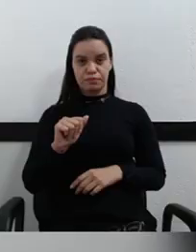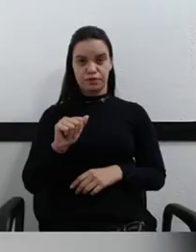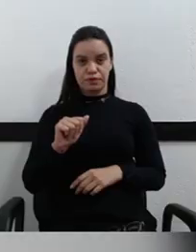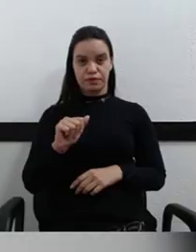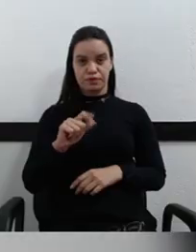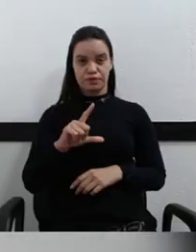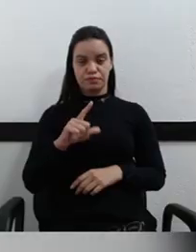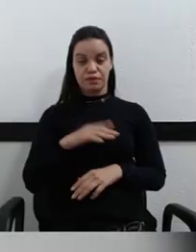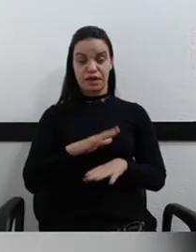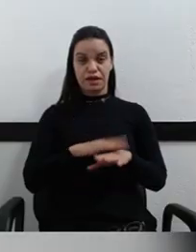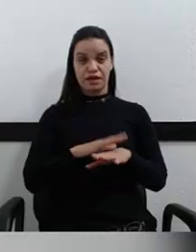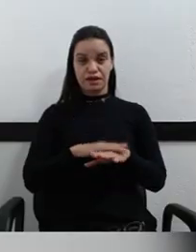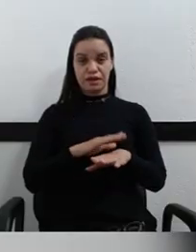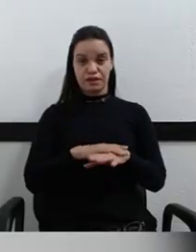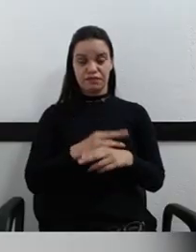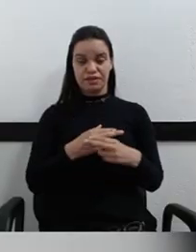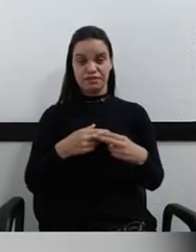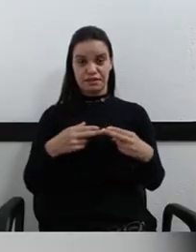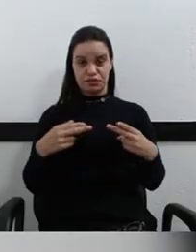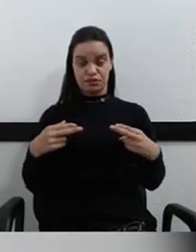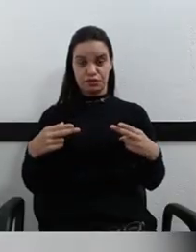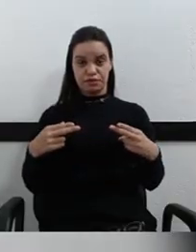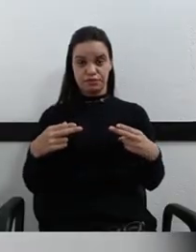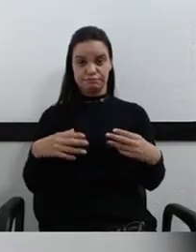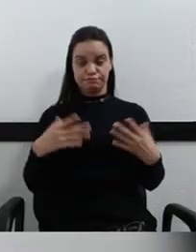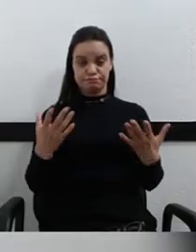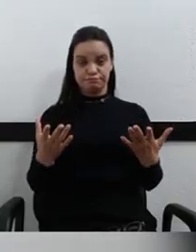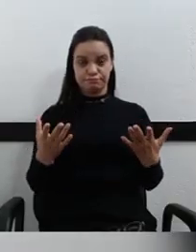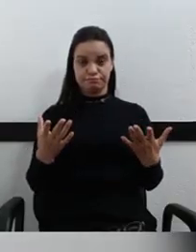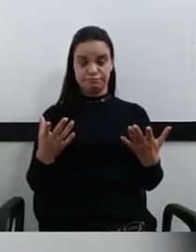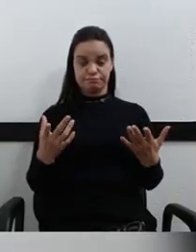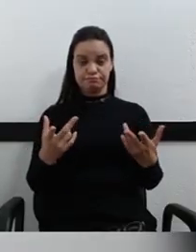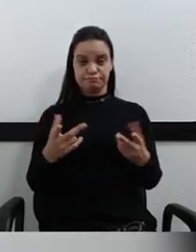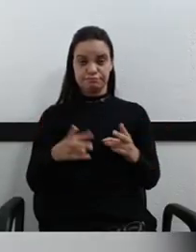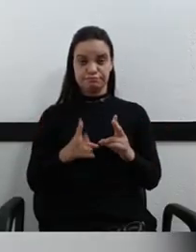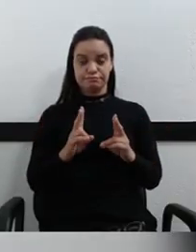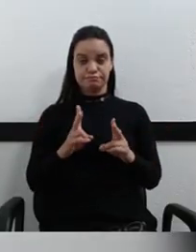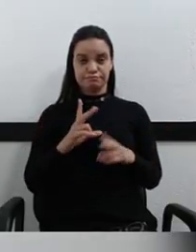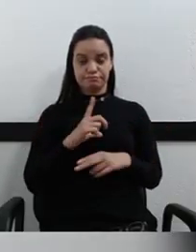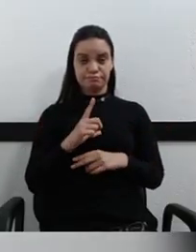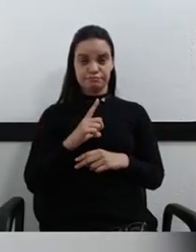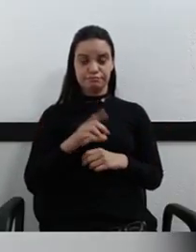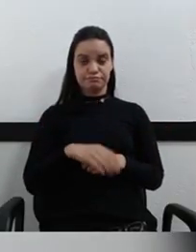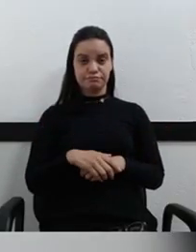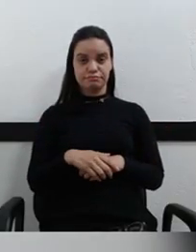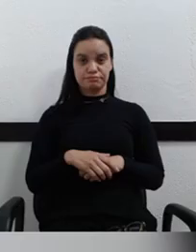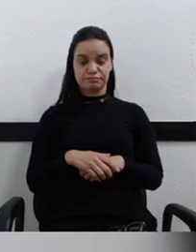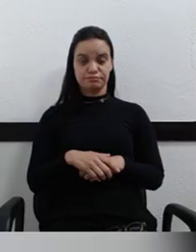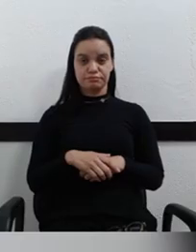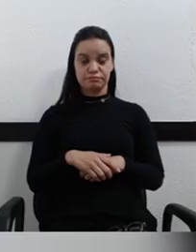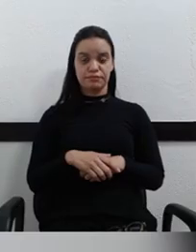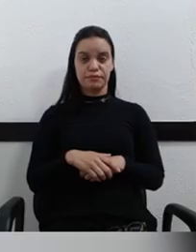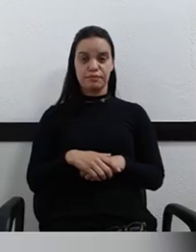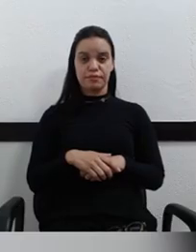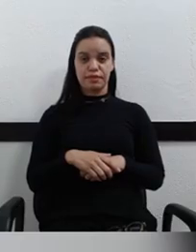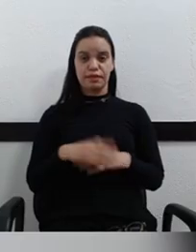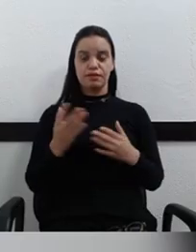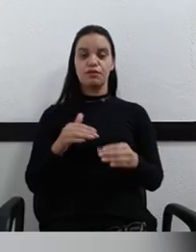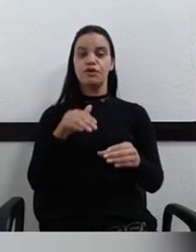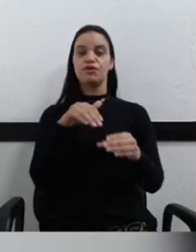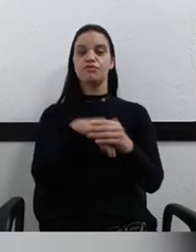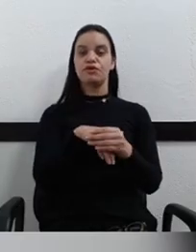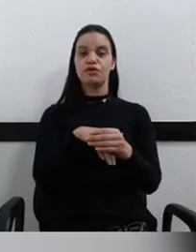esporadicamente para realizar essas disciplinas. Os requisitos foram preenchidos, certidão de afastamento com consta dos autos. Então, voto aqui